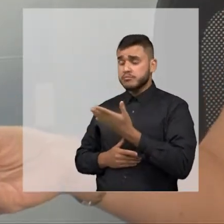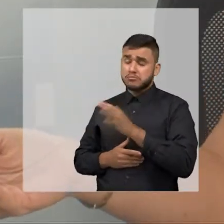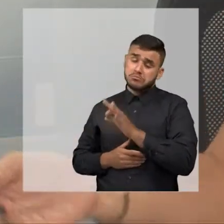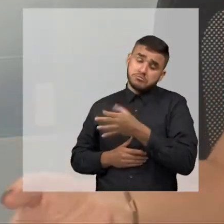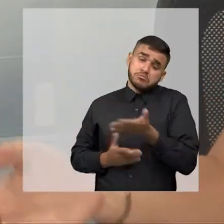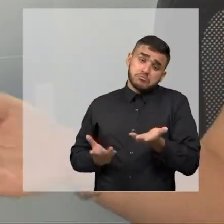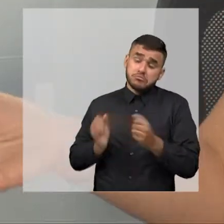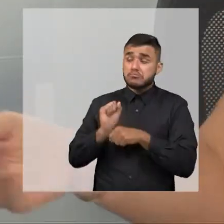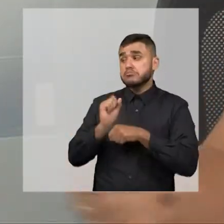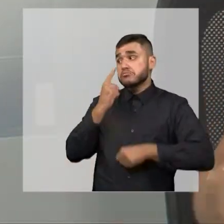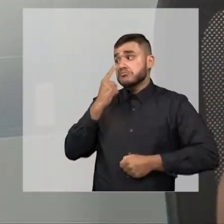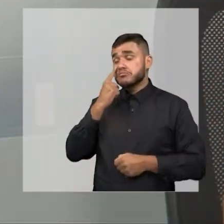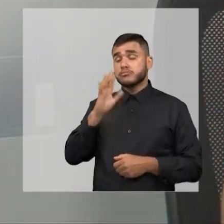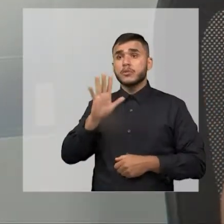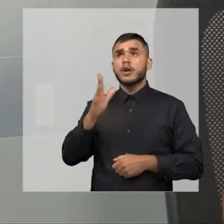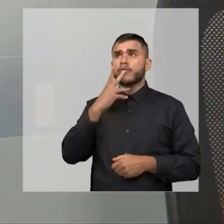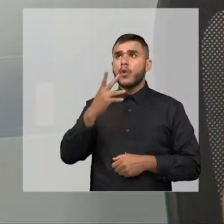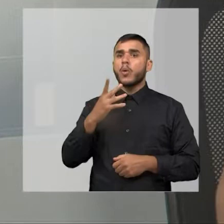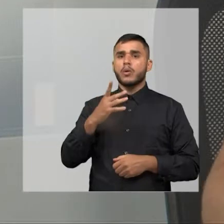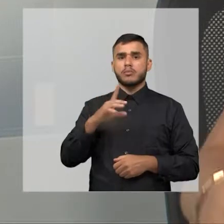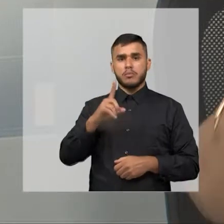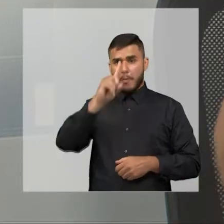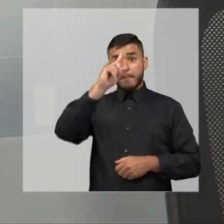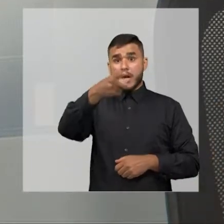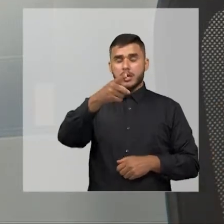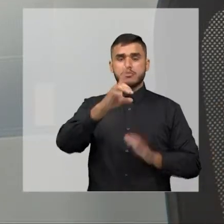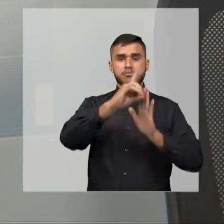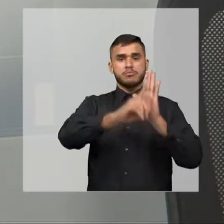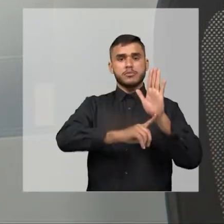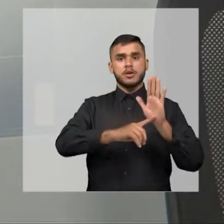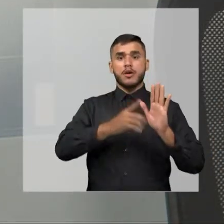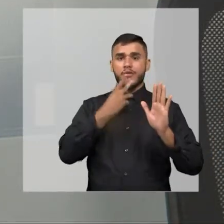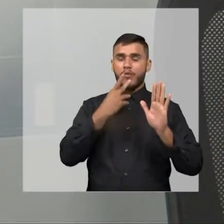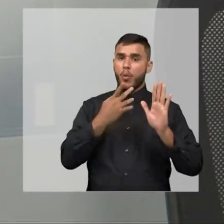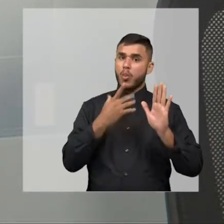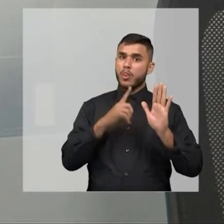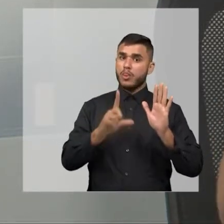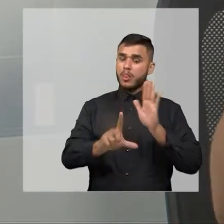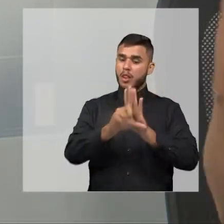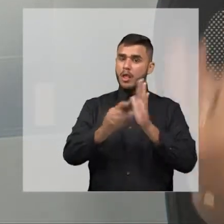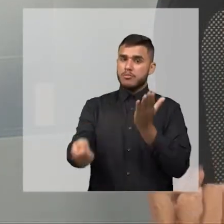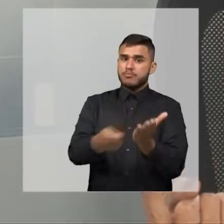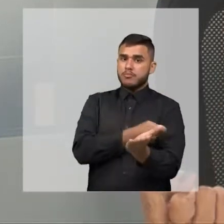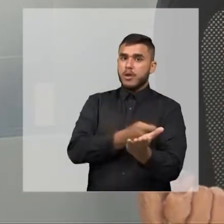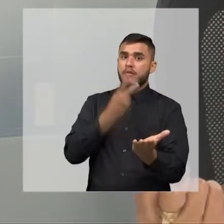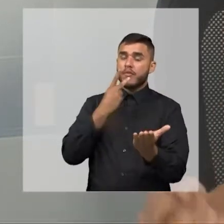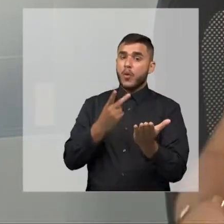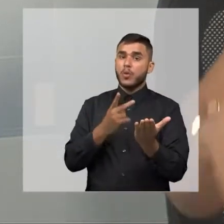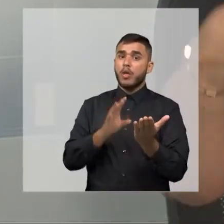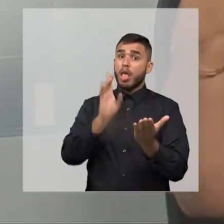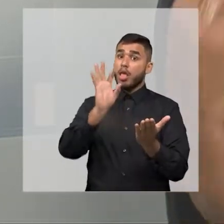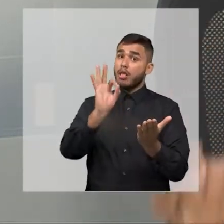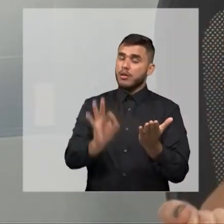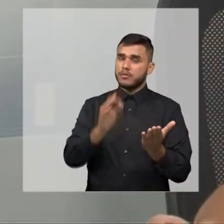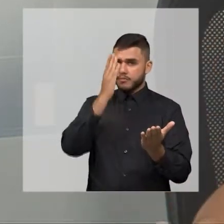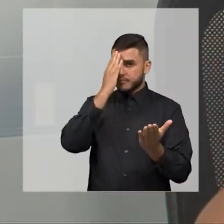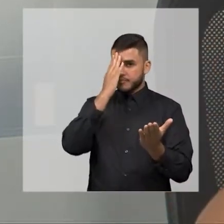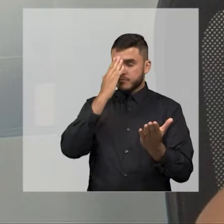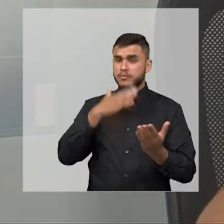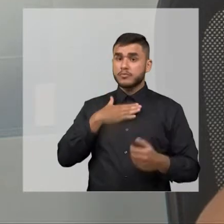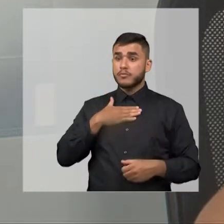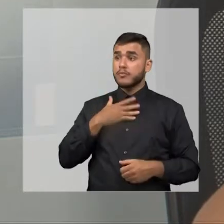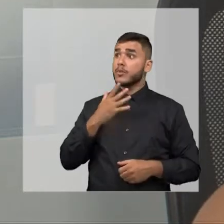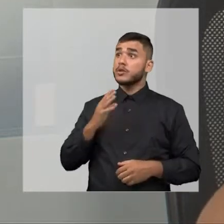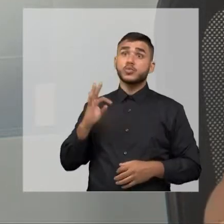de decreto. Você viu que ele diz no decreto que as pessoas que estão com o porte vencido, sem nem observar quem são e se elas ainda estão em